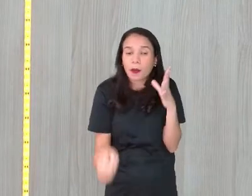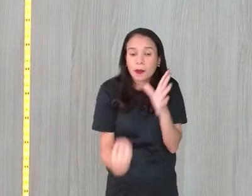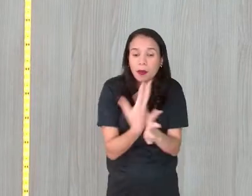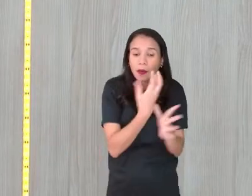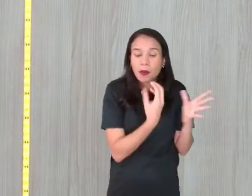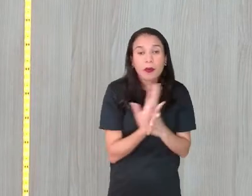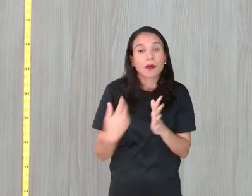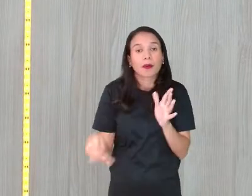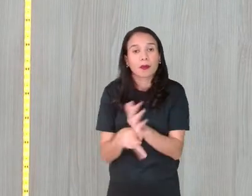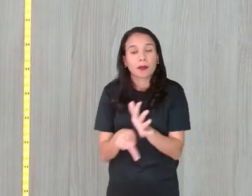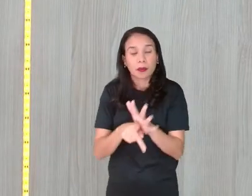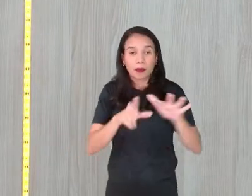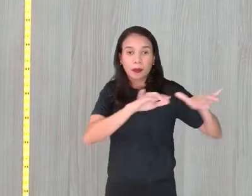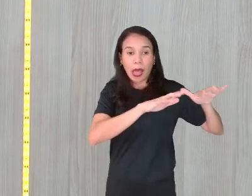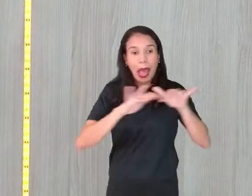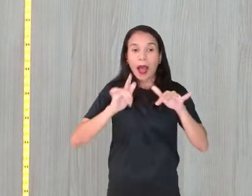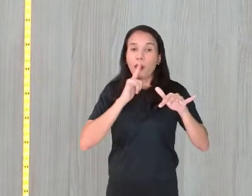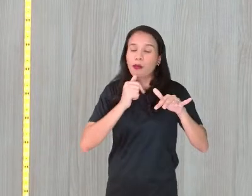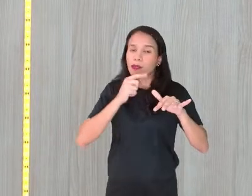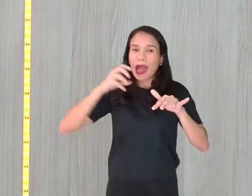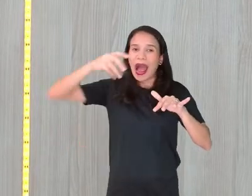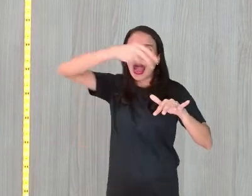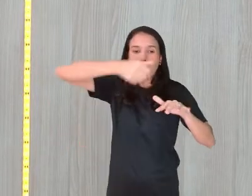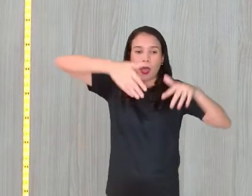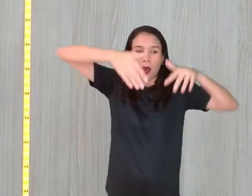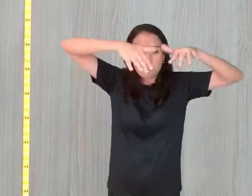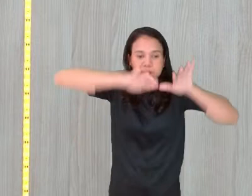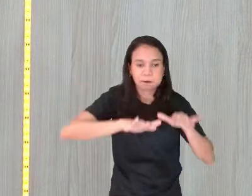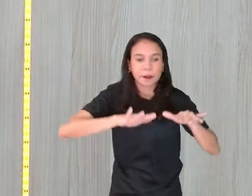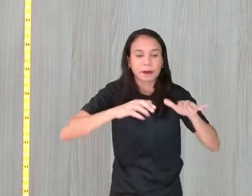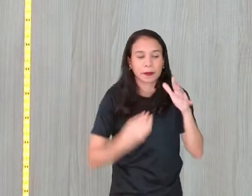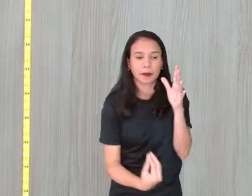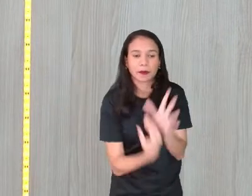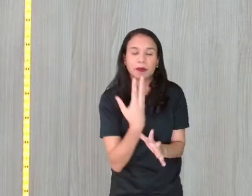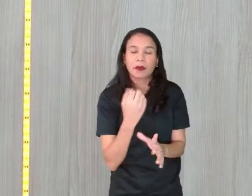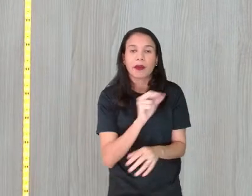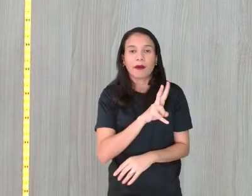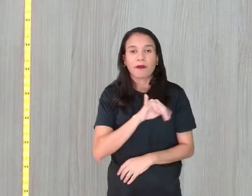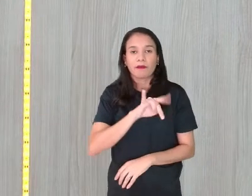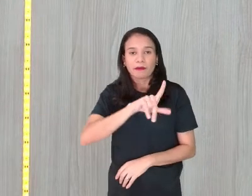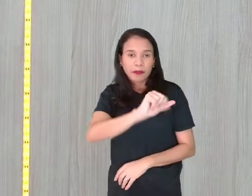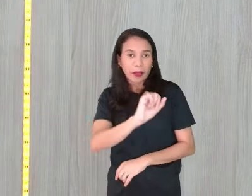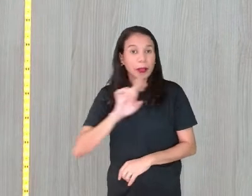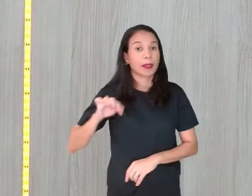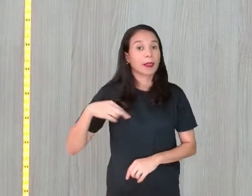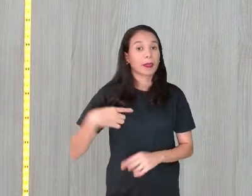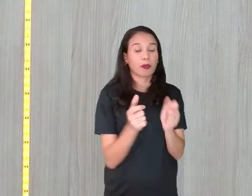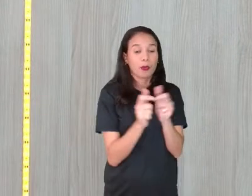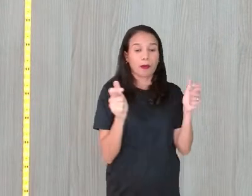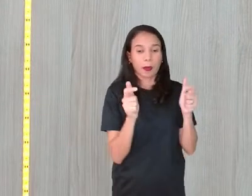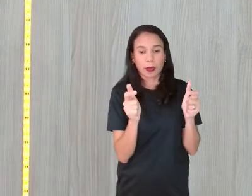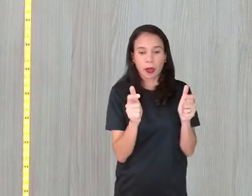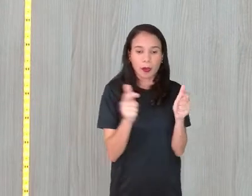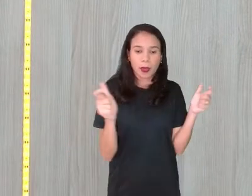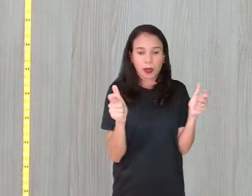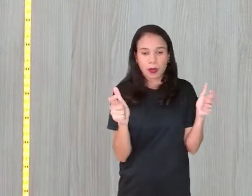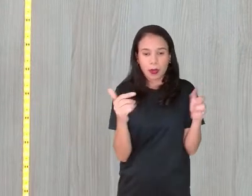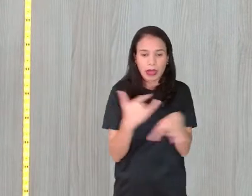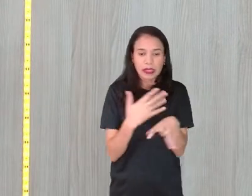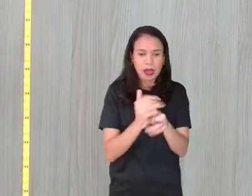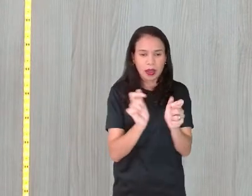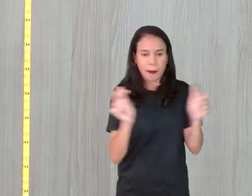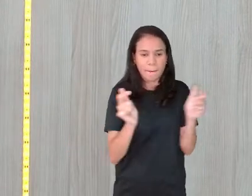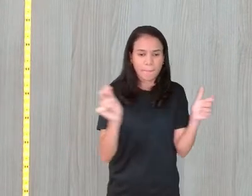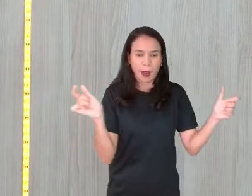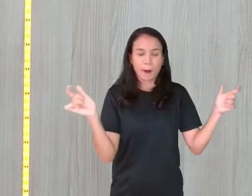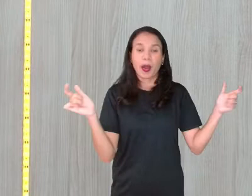teve o aterramento, né, de algumas áreas para a construção da vila. Consequentemente, depois foi aumentando, vai aterrando, vai construindo a